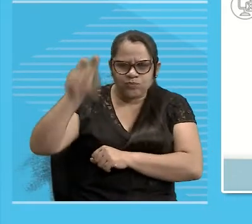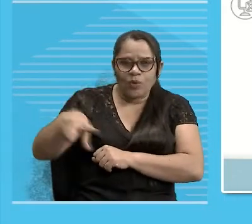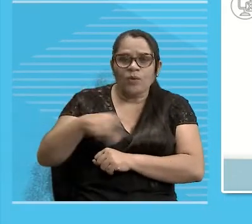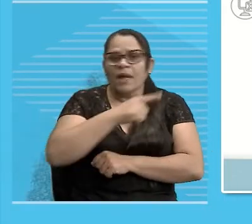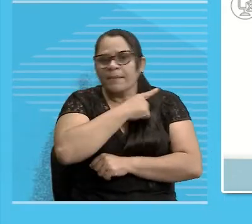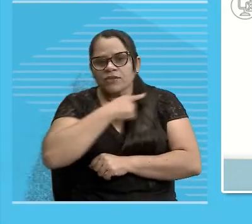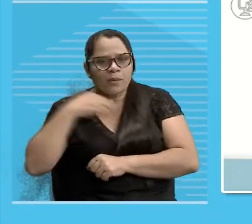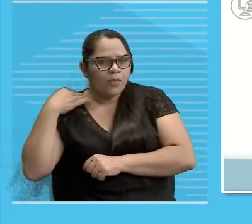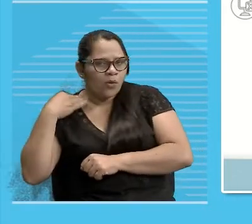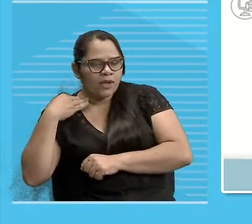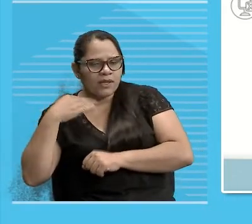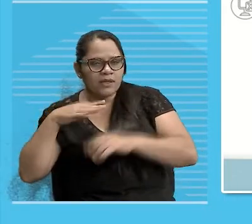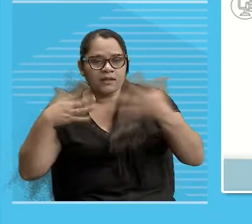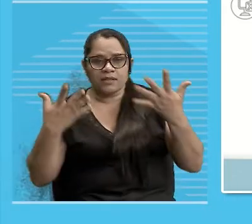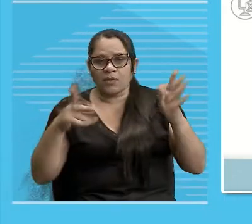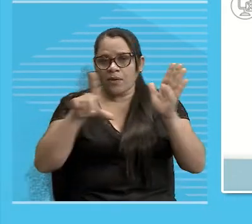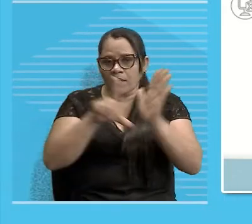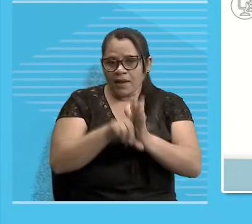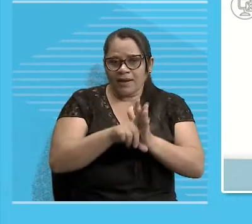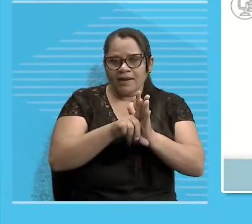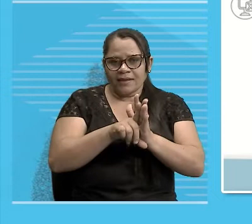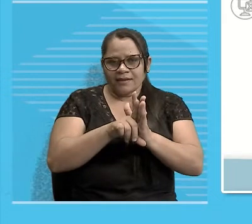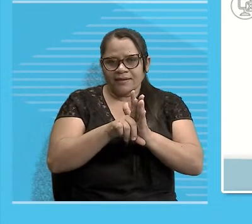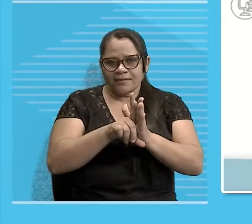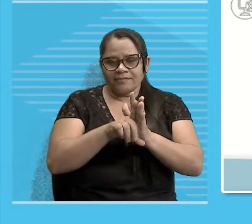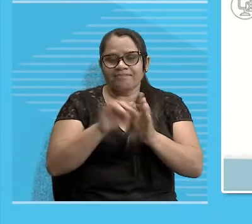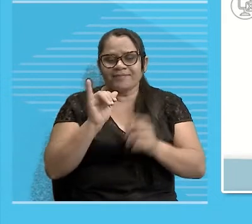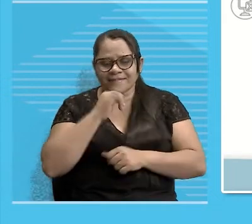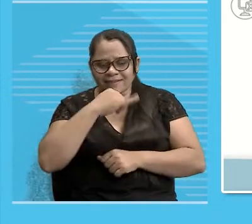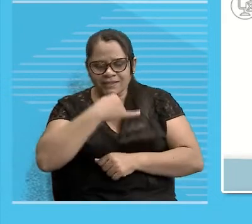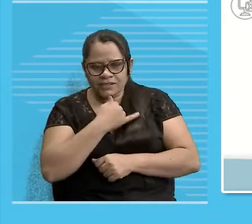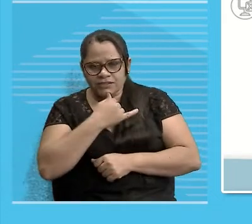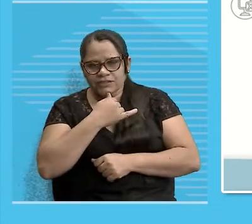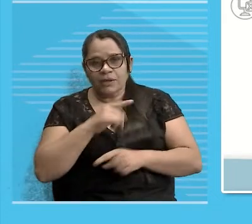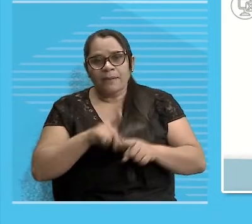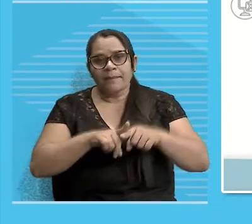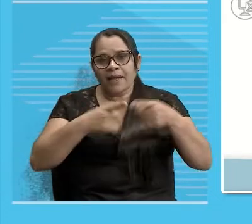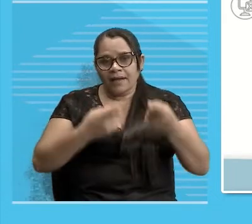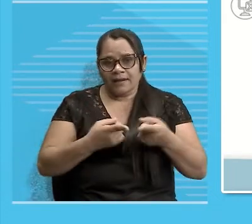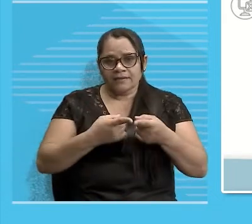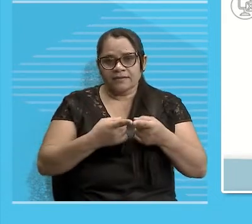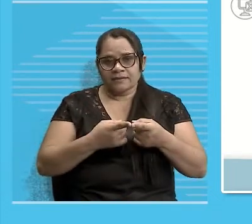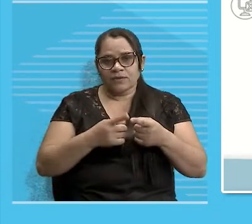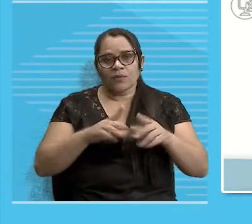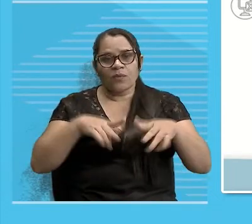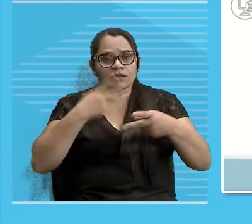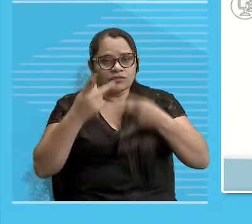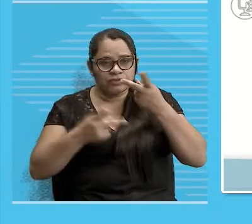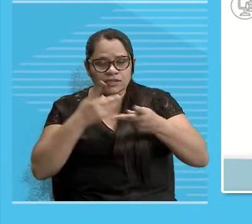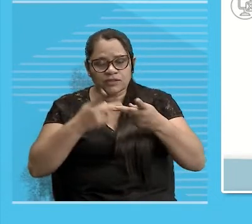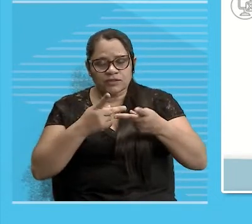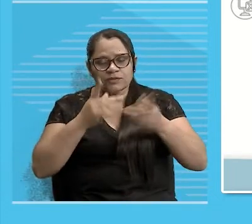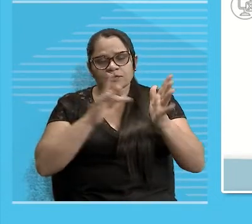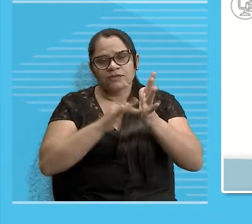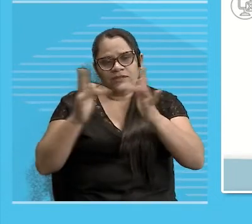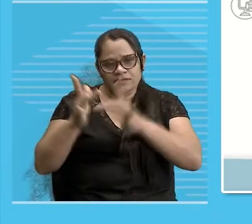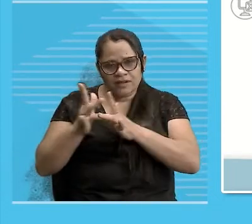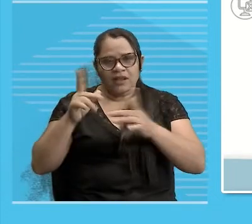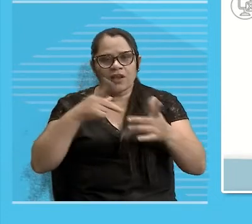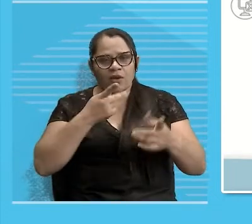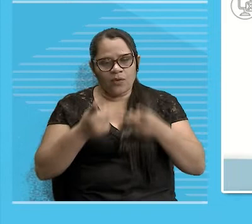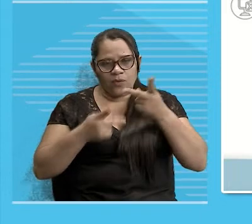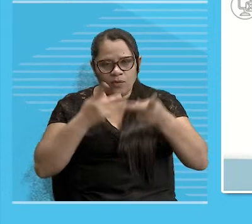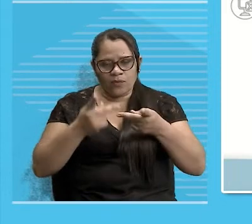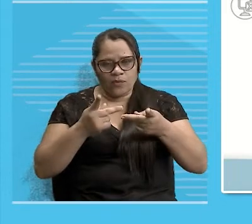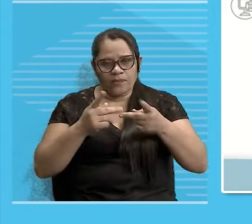mosaica terrível. Que só parou quando Jesus disse, aquele que estiver sem pecado, atire a primeira pedra, né?